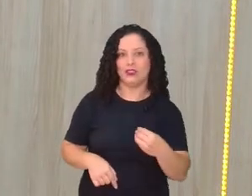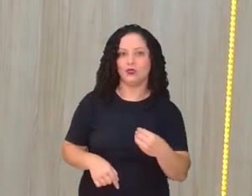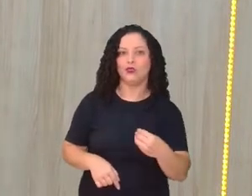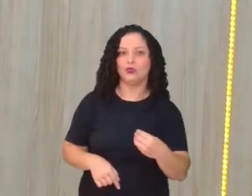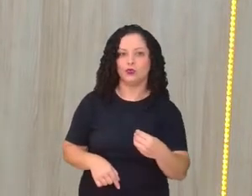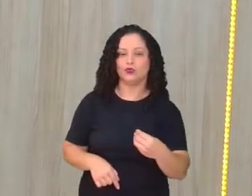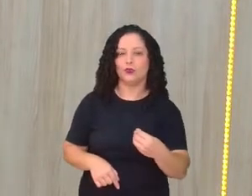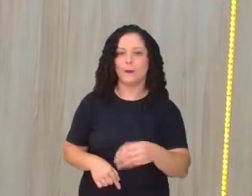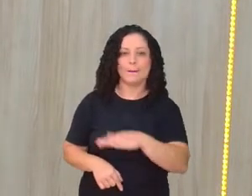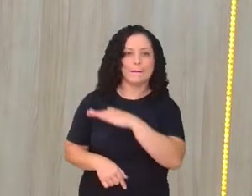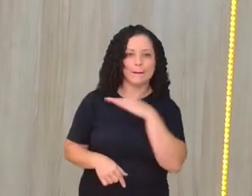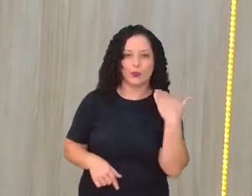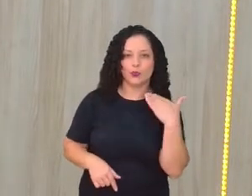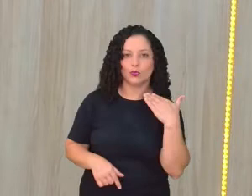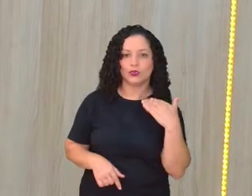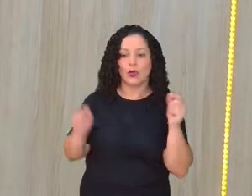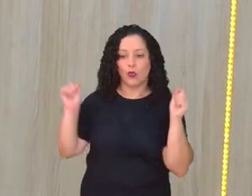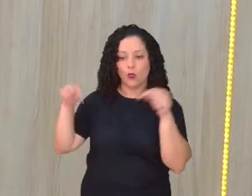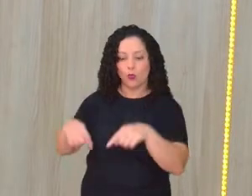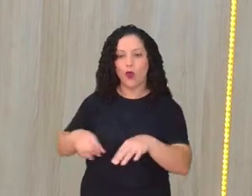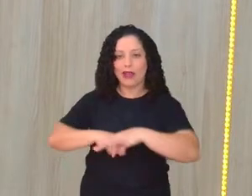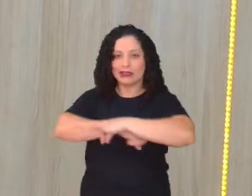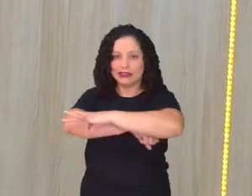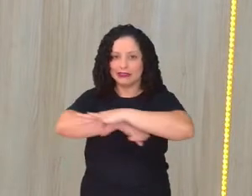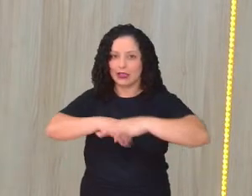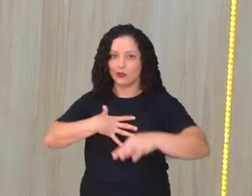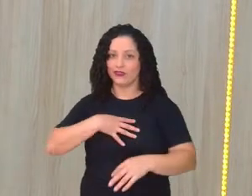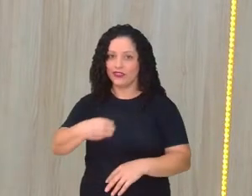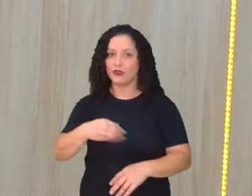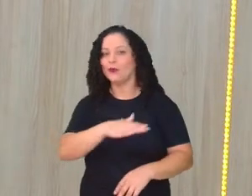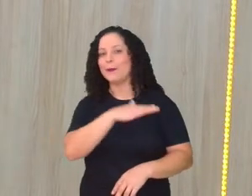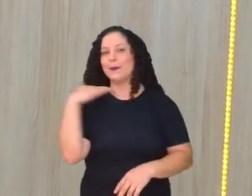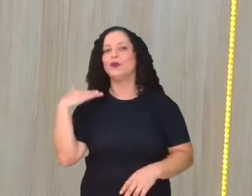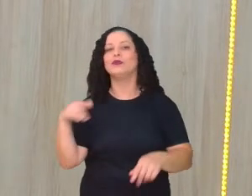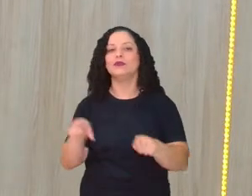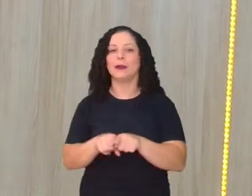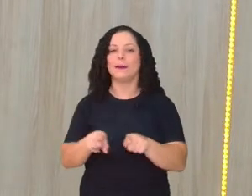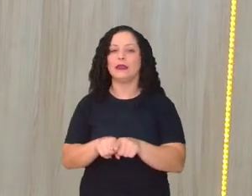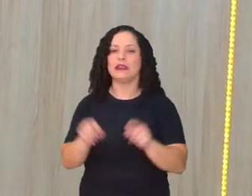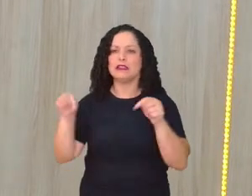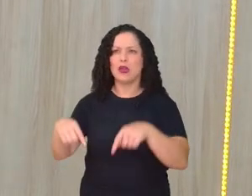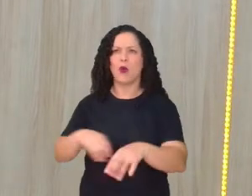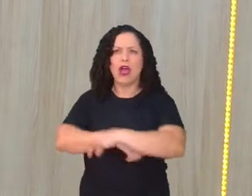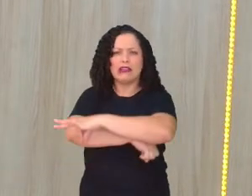arquiteto era morto. Se o arquiteto não tivesse filho, quem morria era ele.